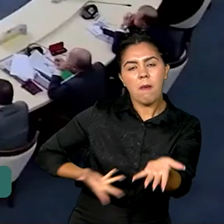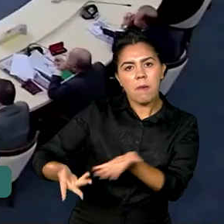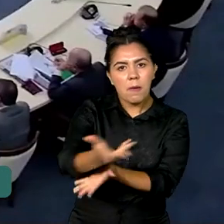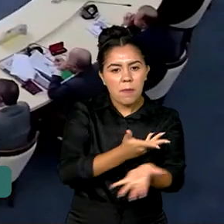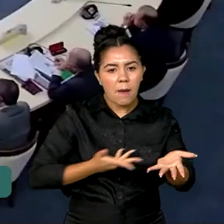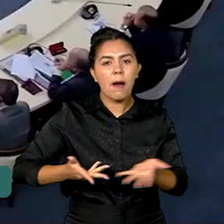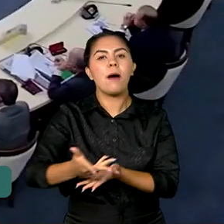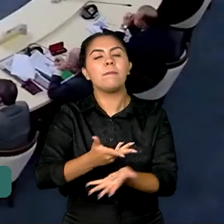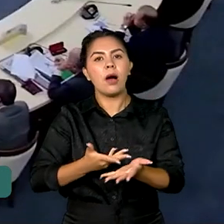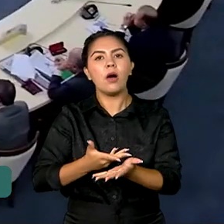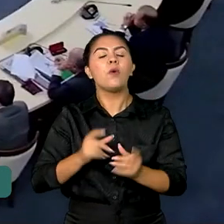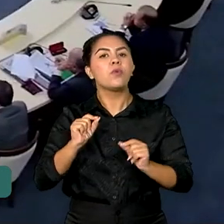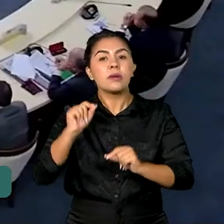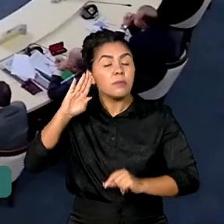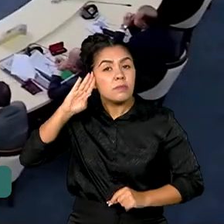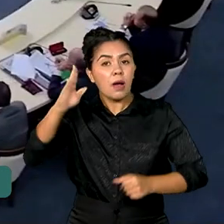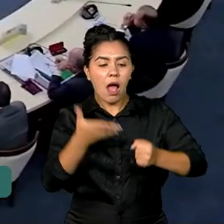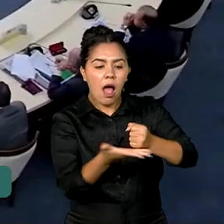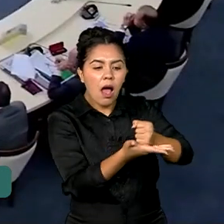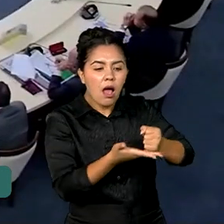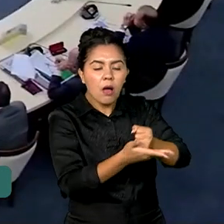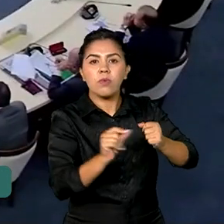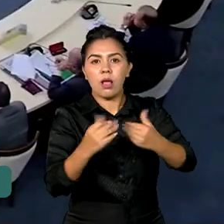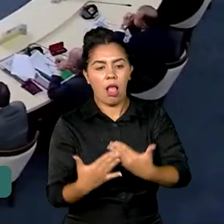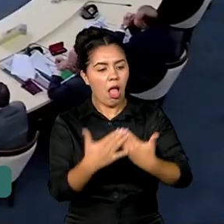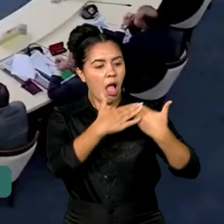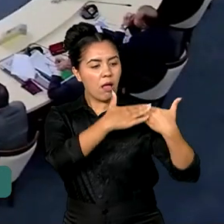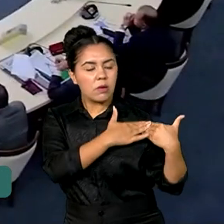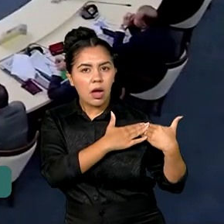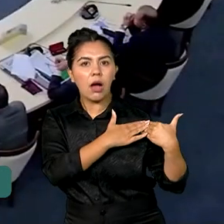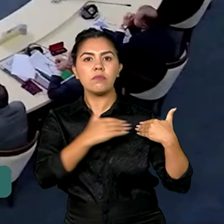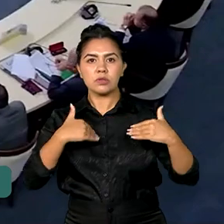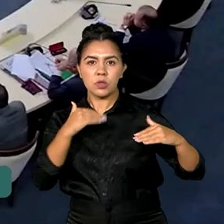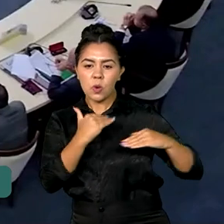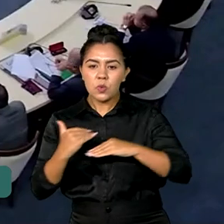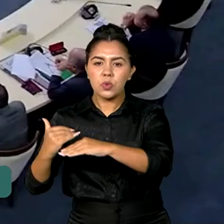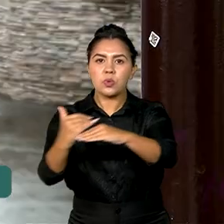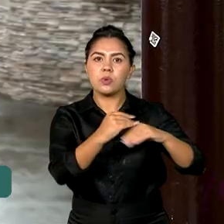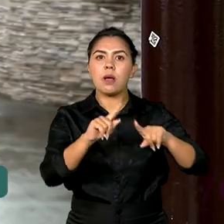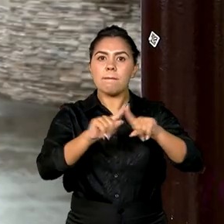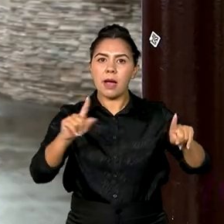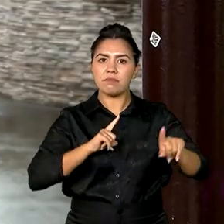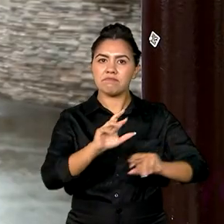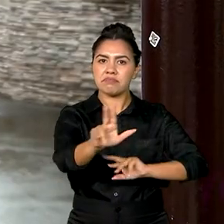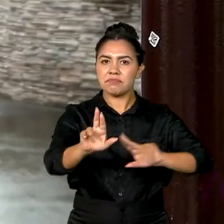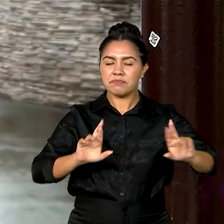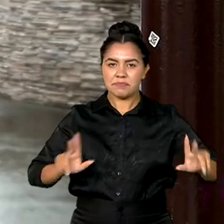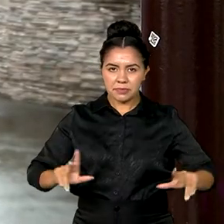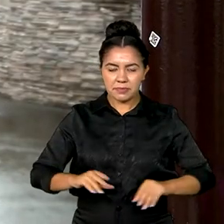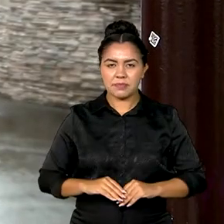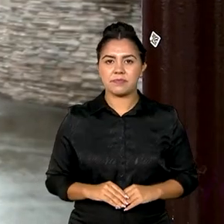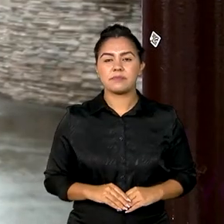determinadas com o princípio das responsabilidades comuns mais diferenciadas.